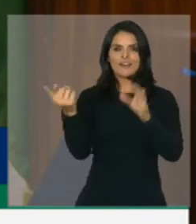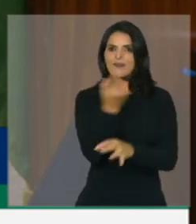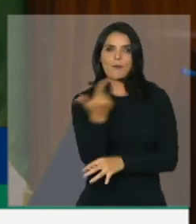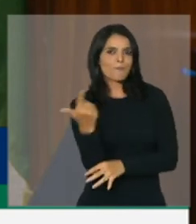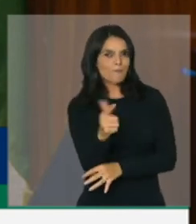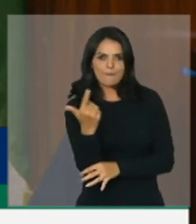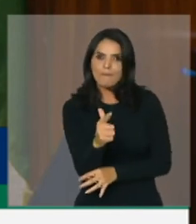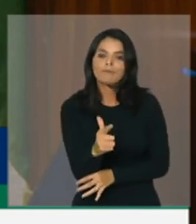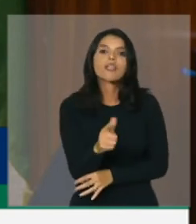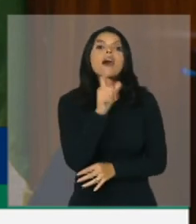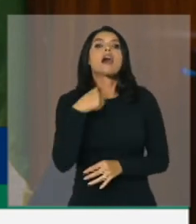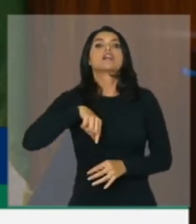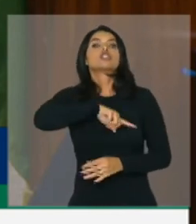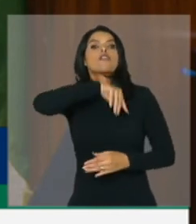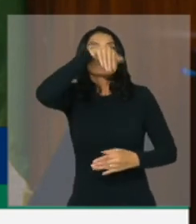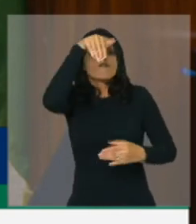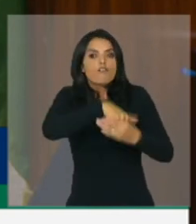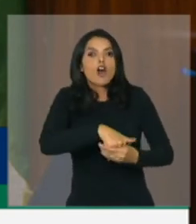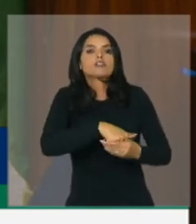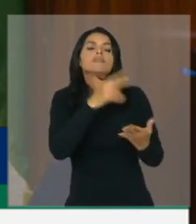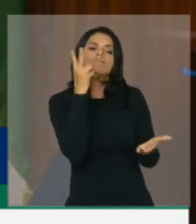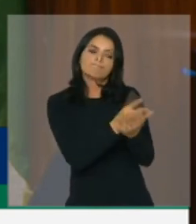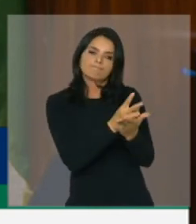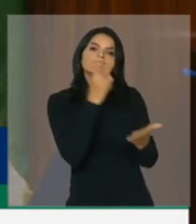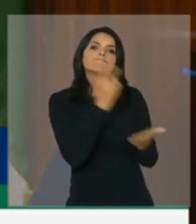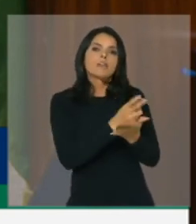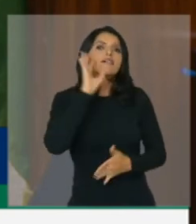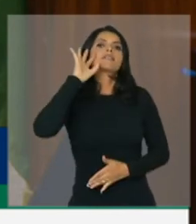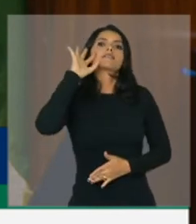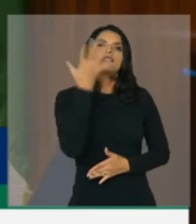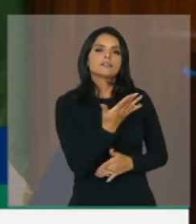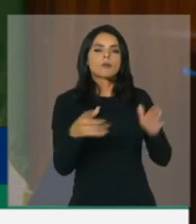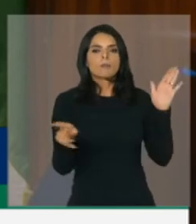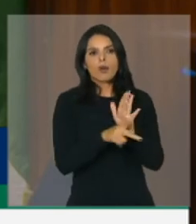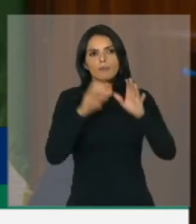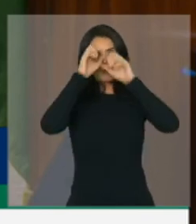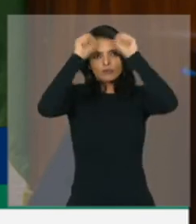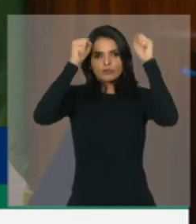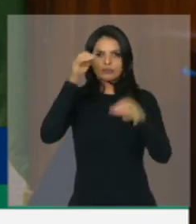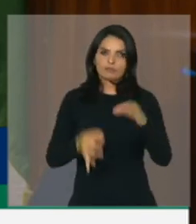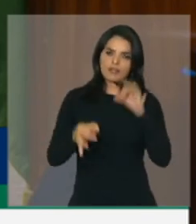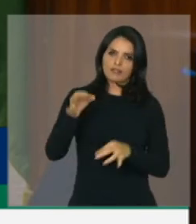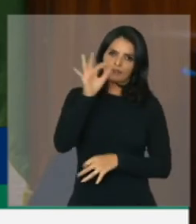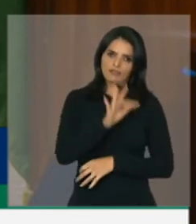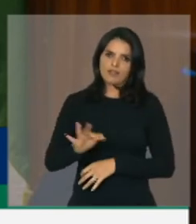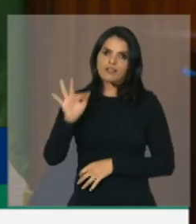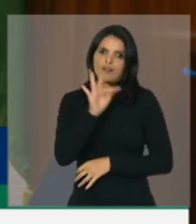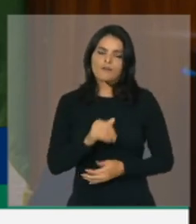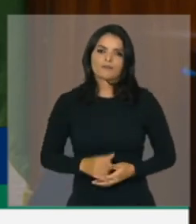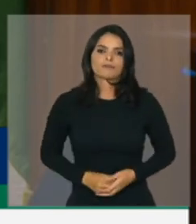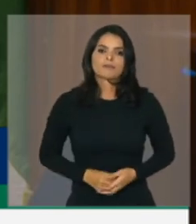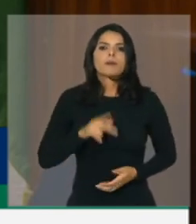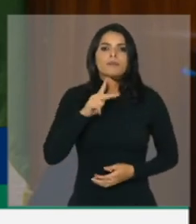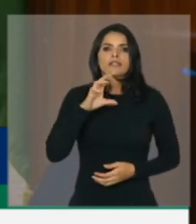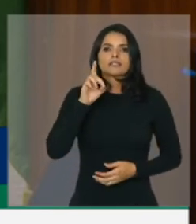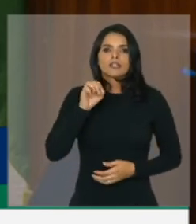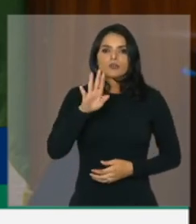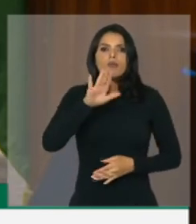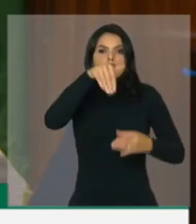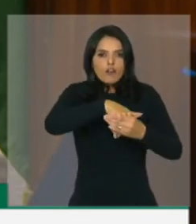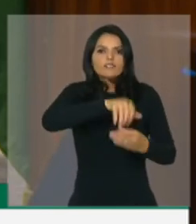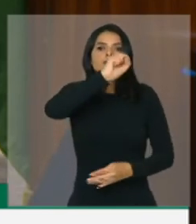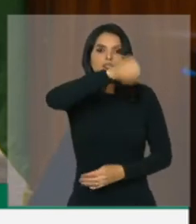Silveira, votam pela manutenção da decisão do Supremo Tribunal Federal. O PCdoB